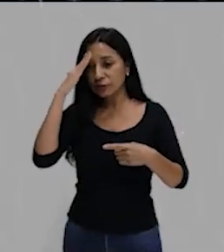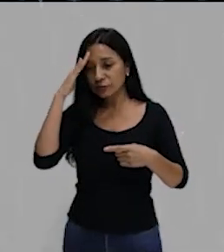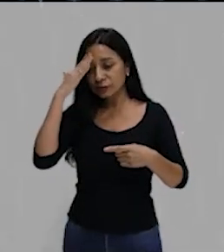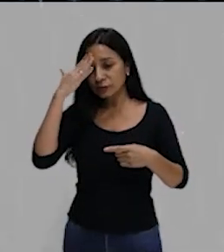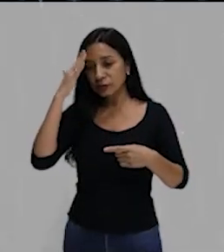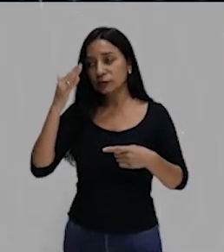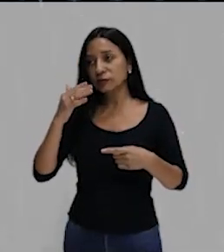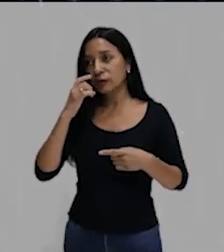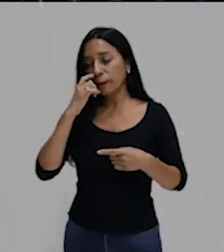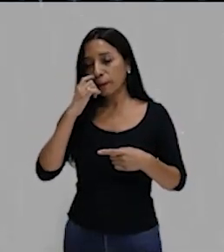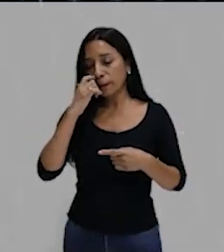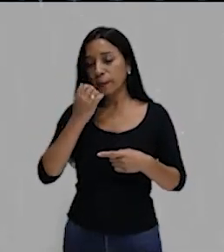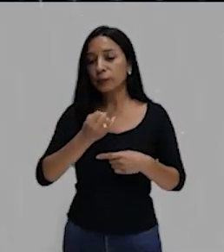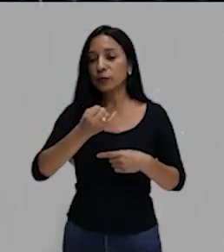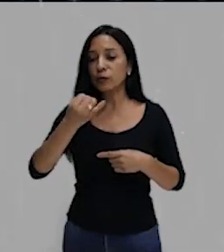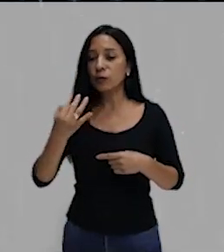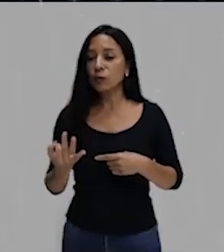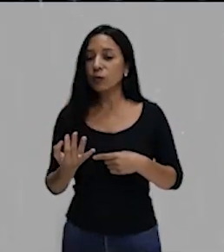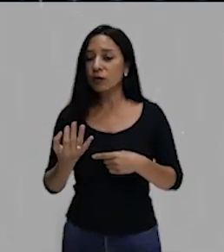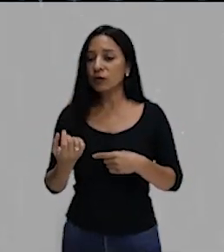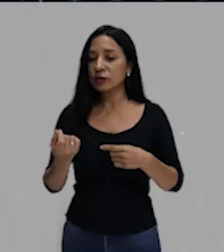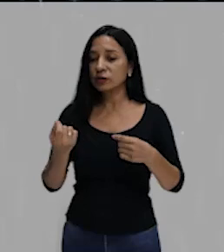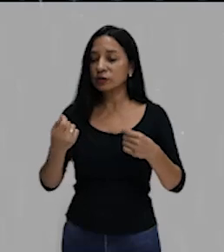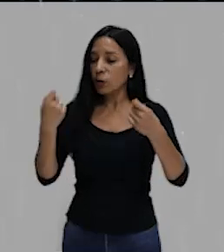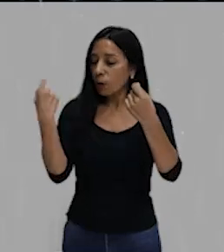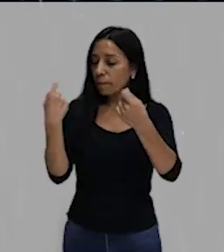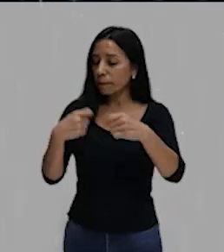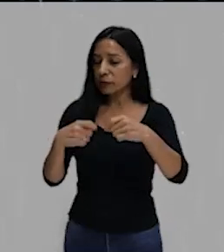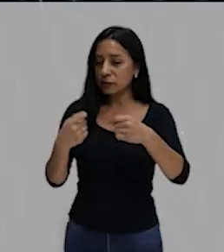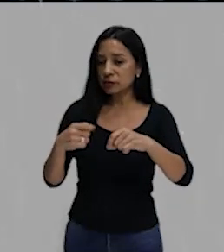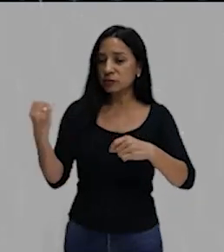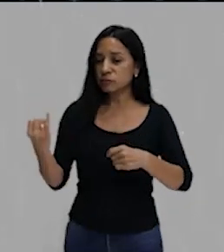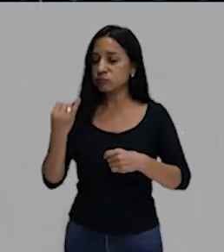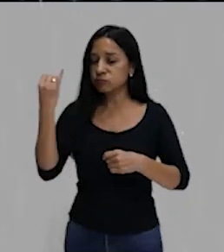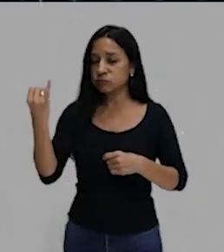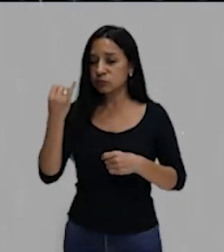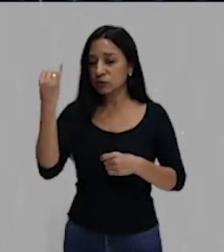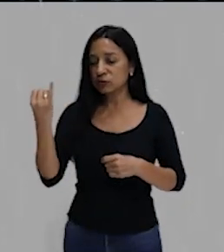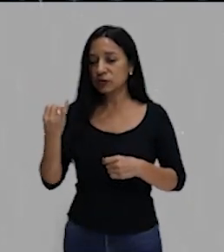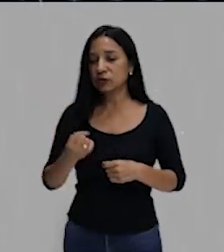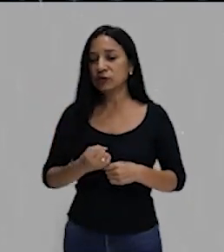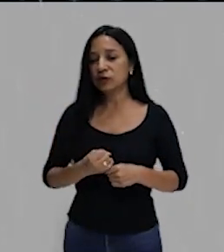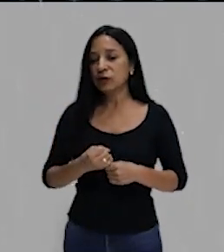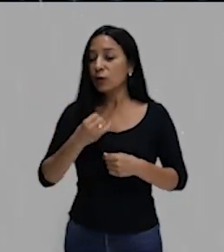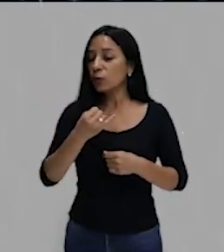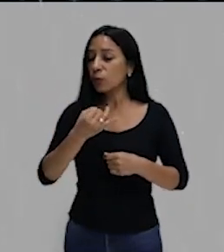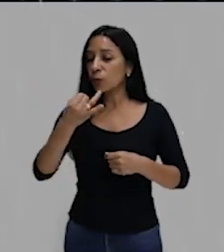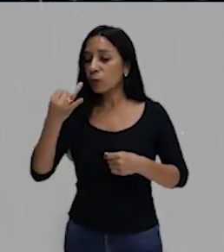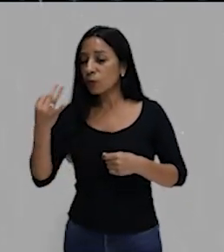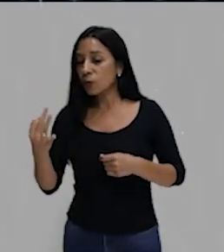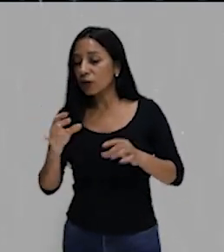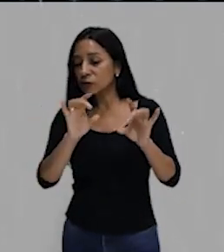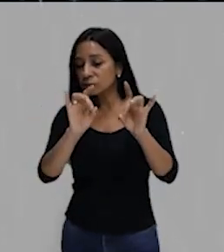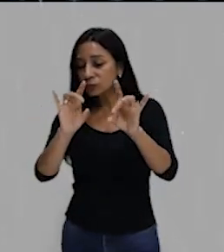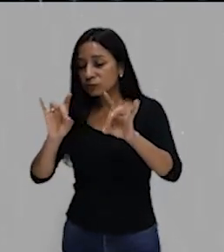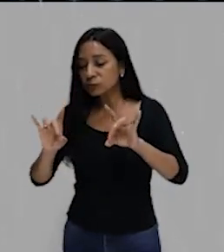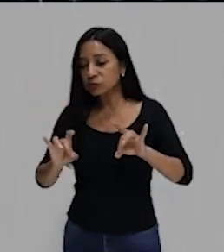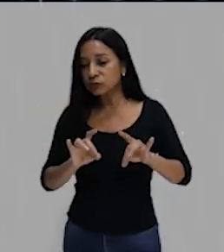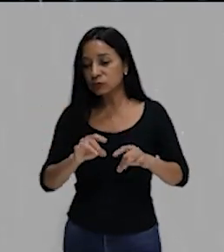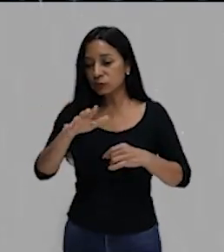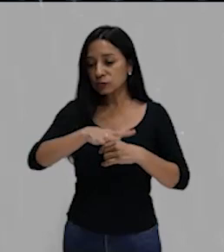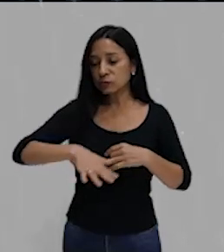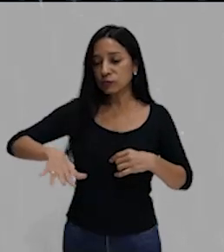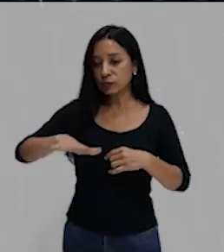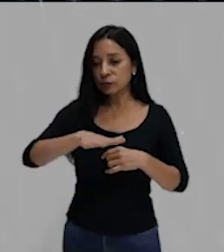sobre quais são as necessidades daquela região. Elas entendem as peculiaridades daqueles ambientes.